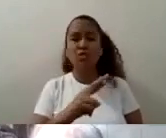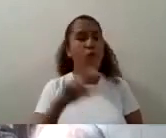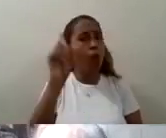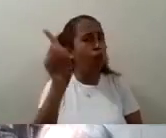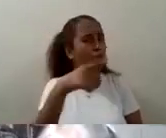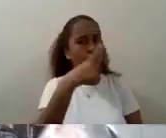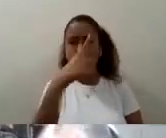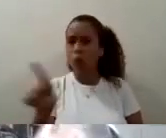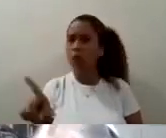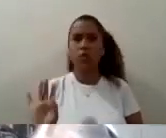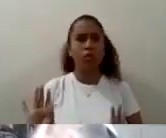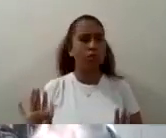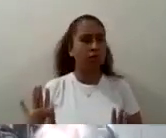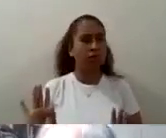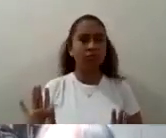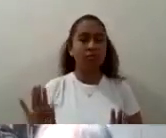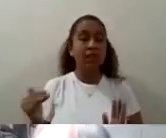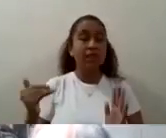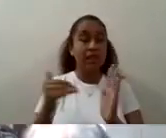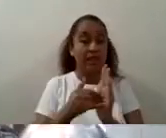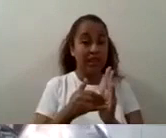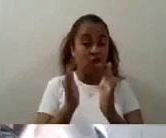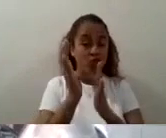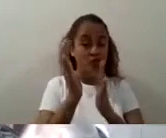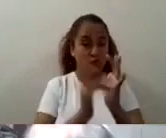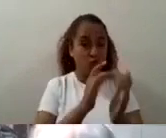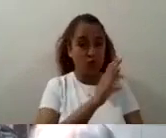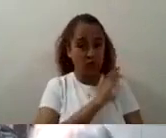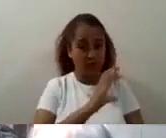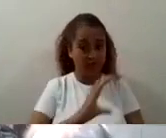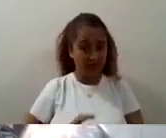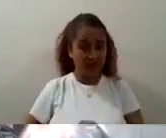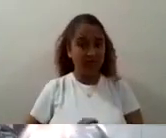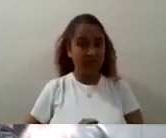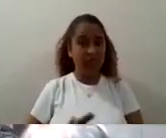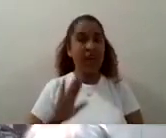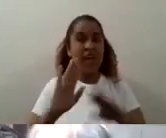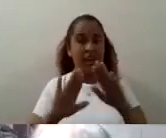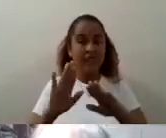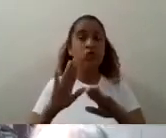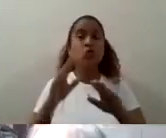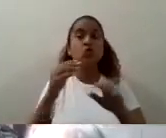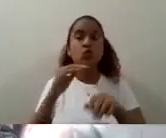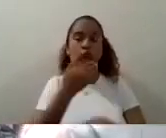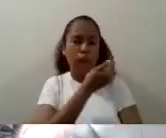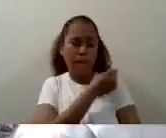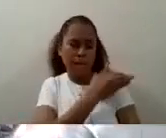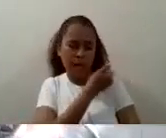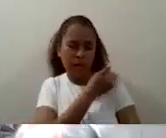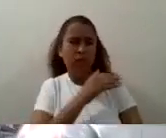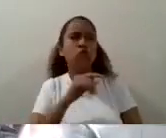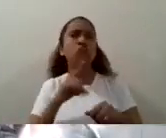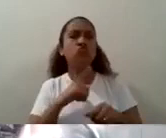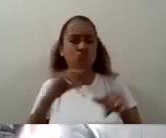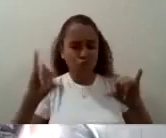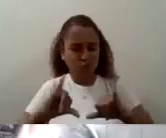Então, se a fé em Jesus Cristo, em determinado tempo, era reprimida, nós precisamos aprender